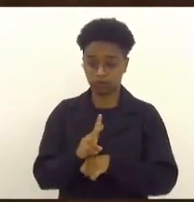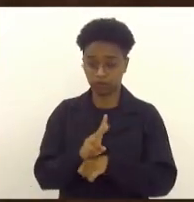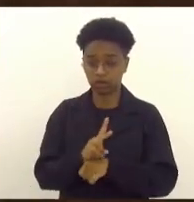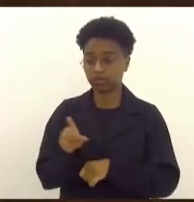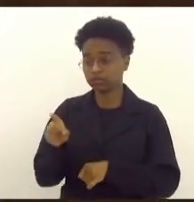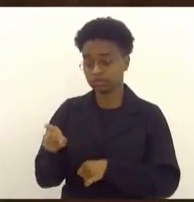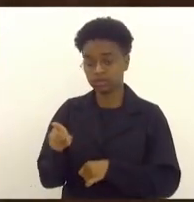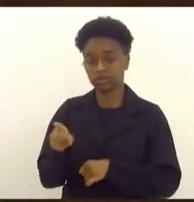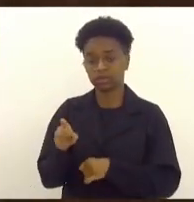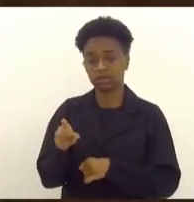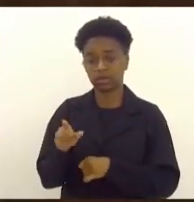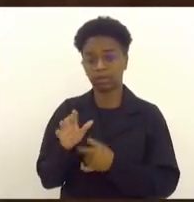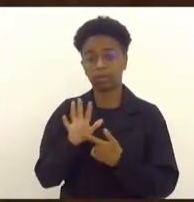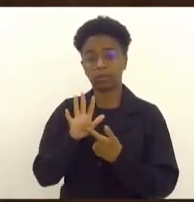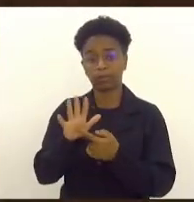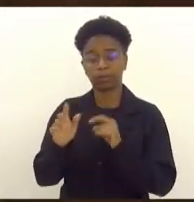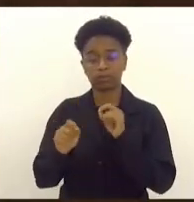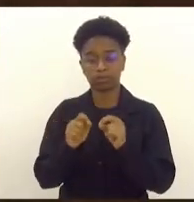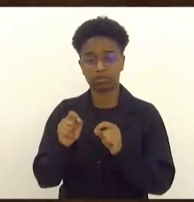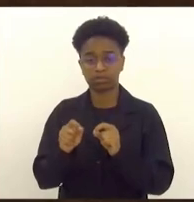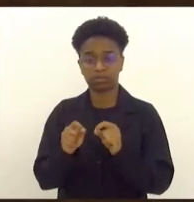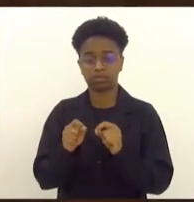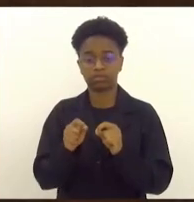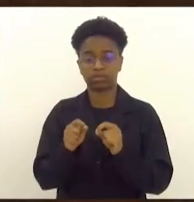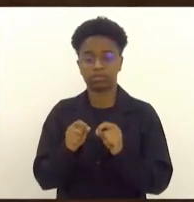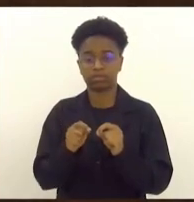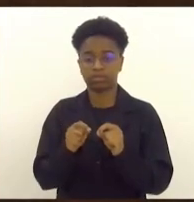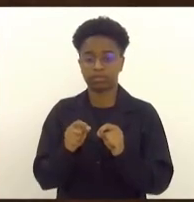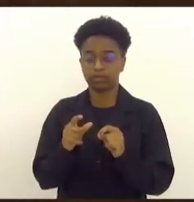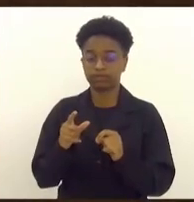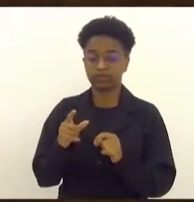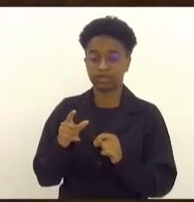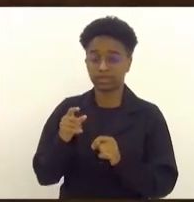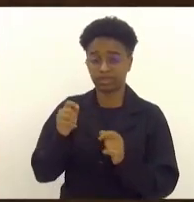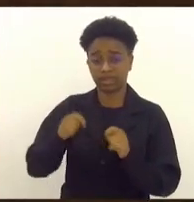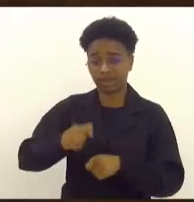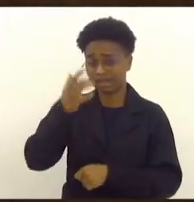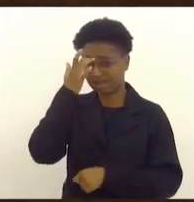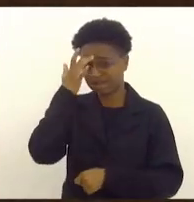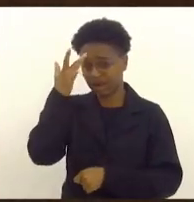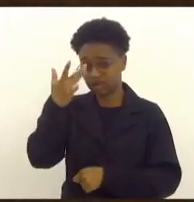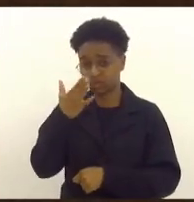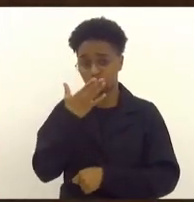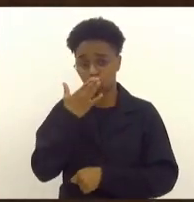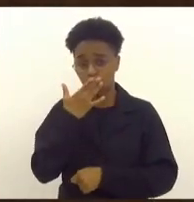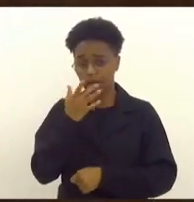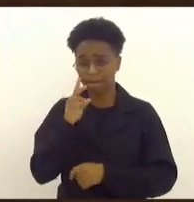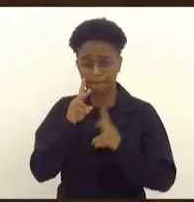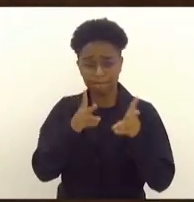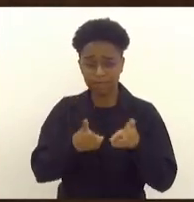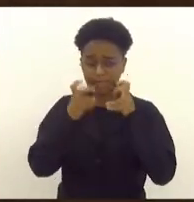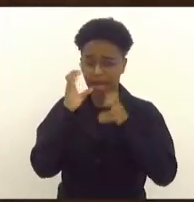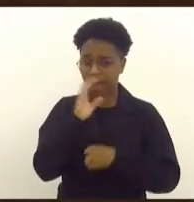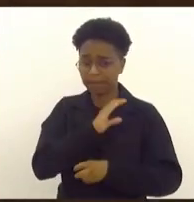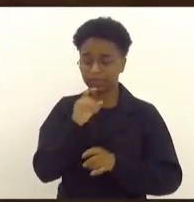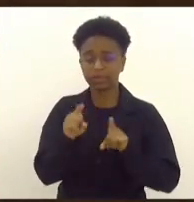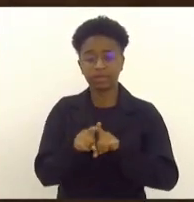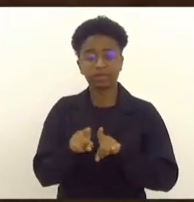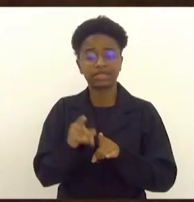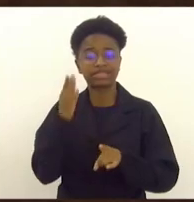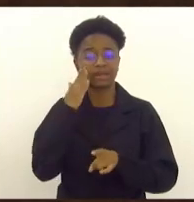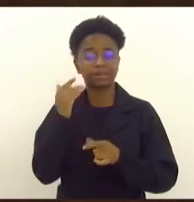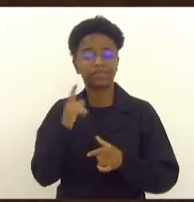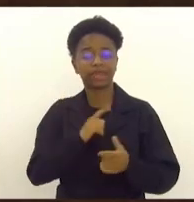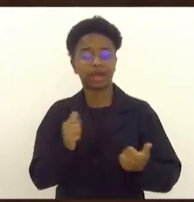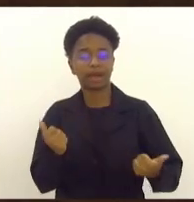está dando uma conotação cromática facilmente visualizável e sabendo que existe um apoio